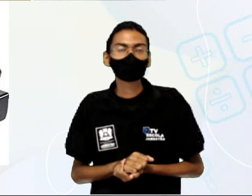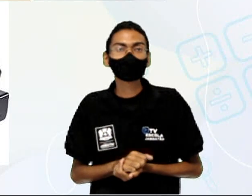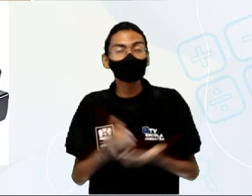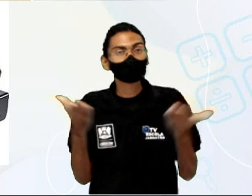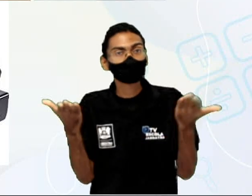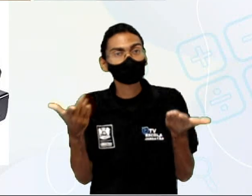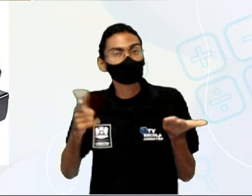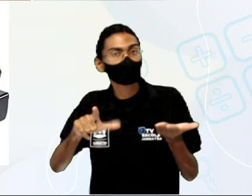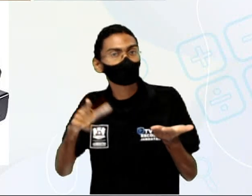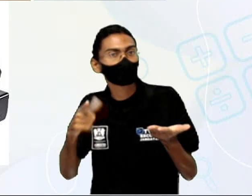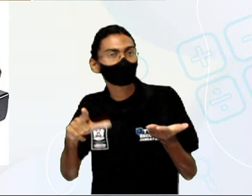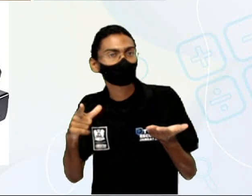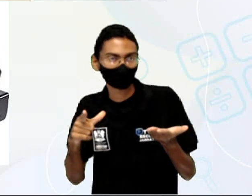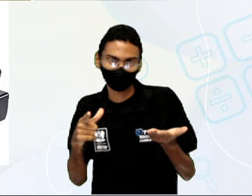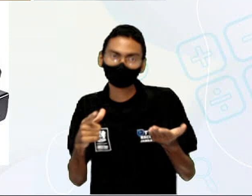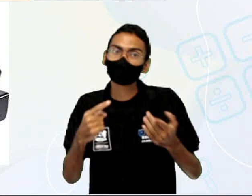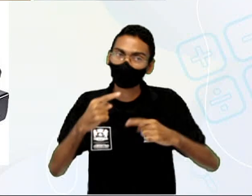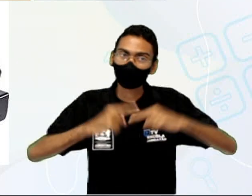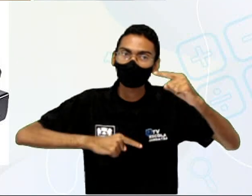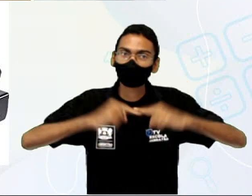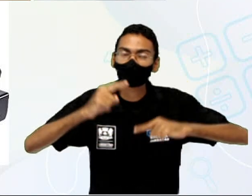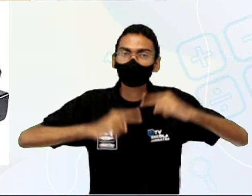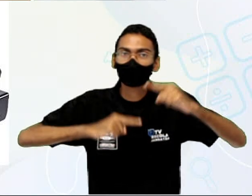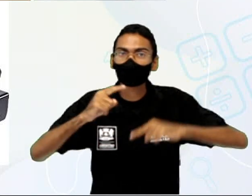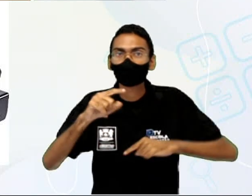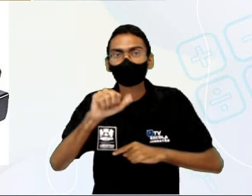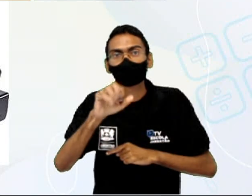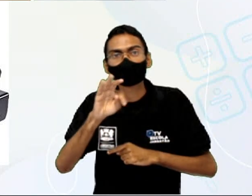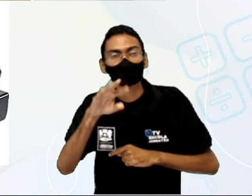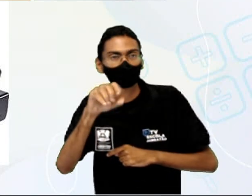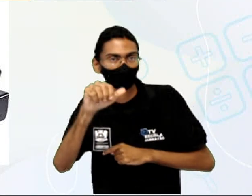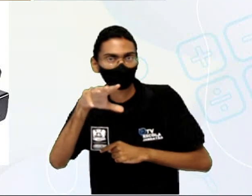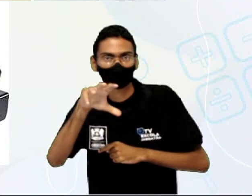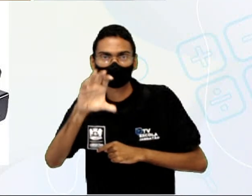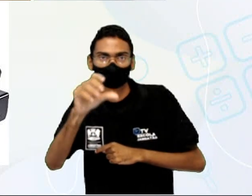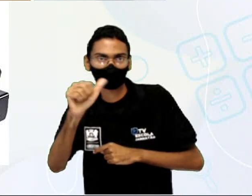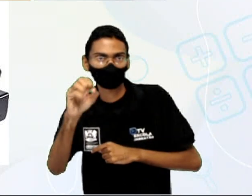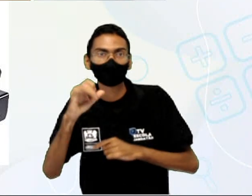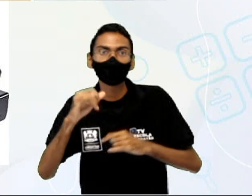Outro aspecto diretamente ligado à automação é a informatização.